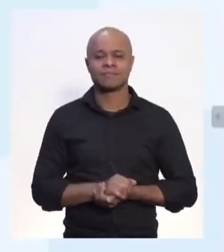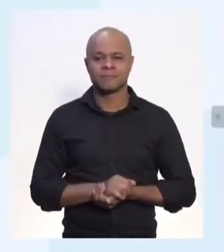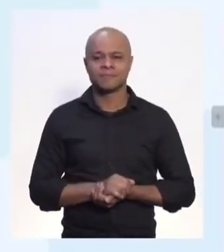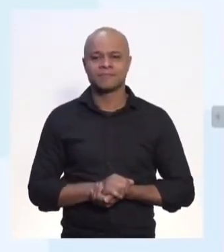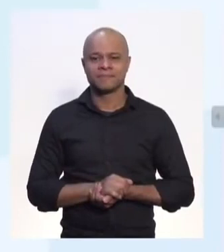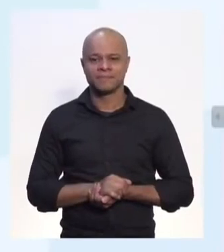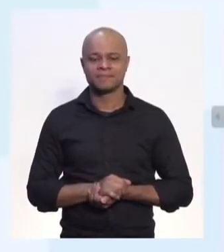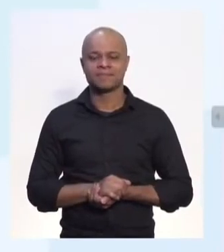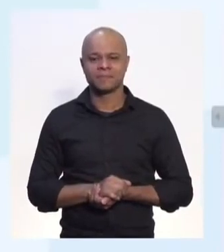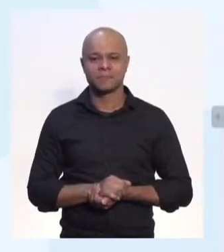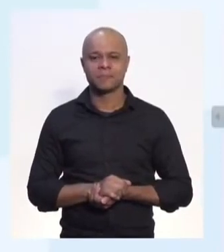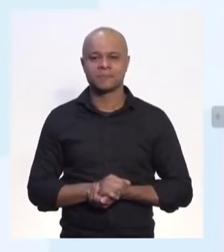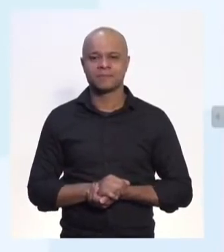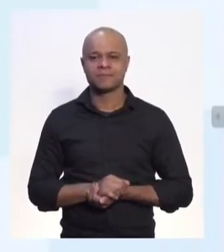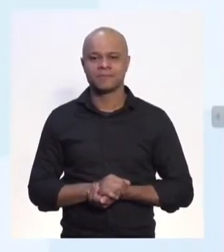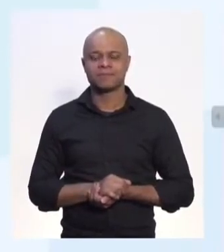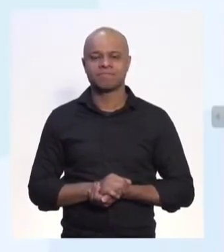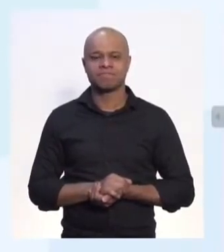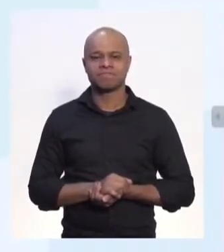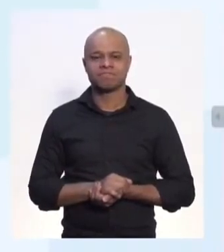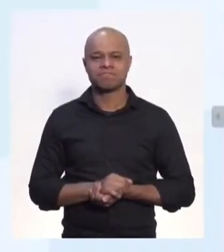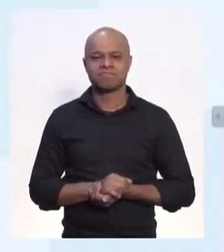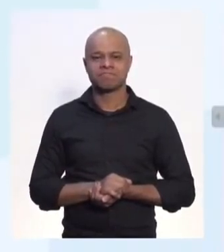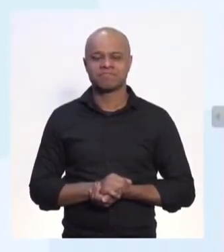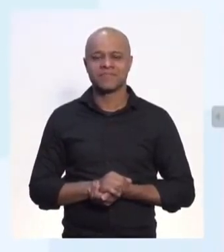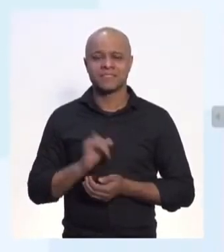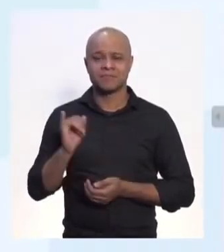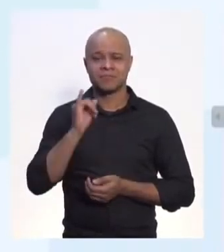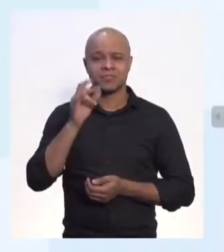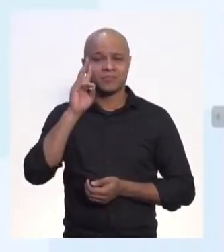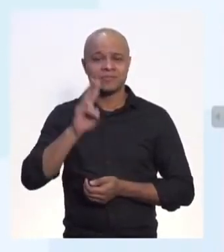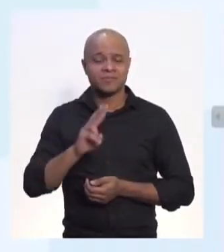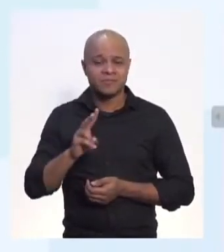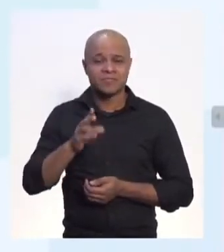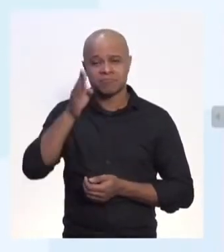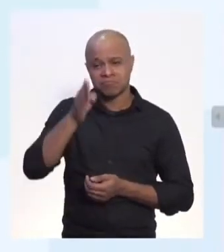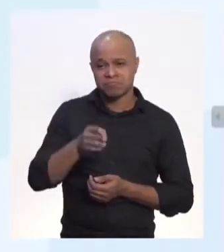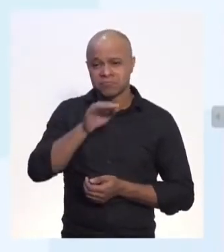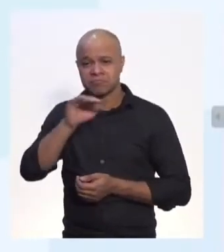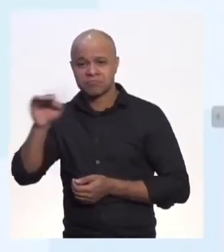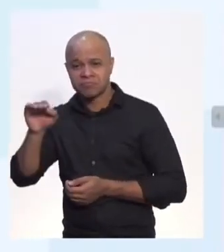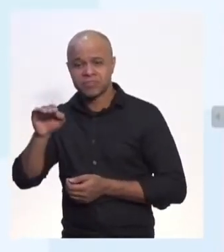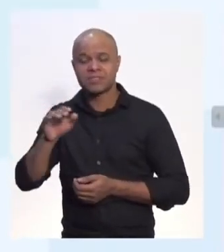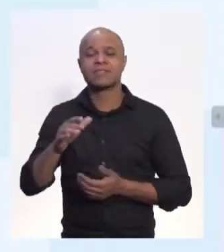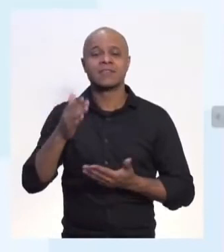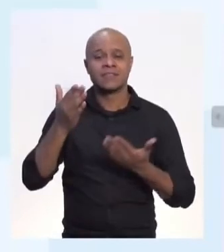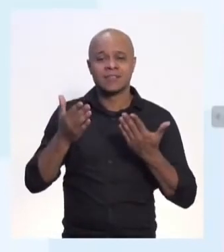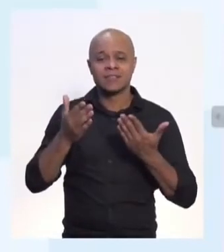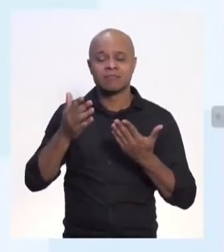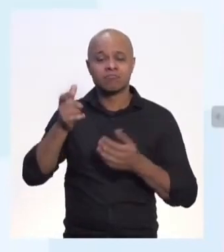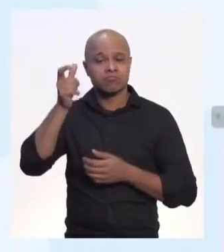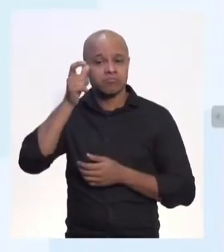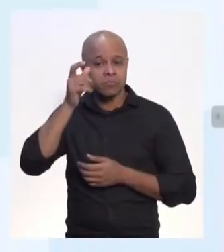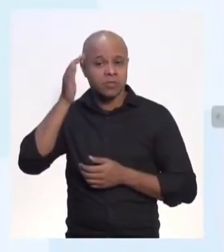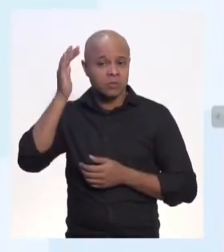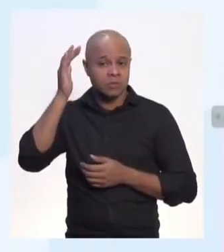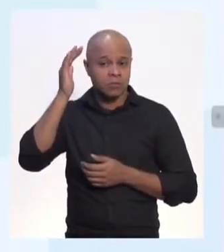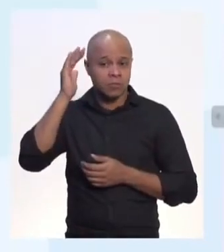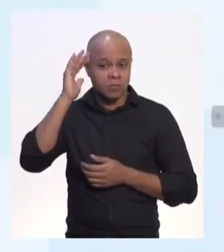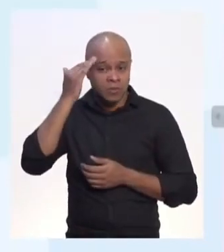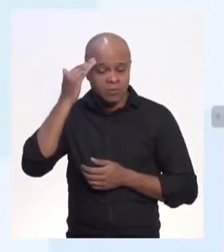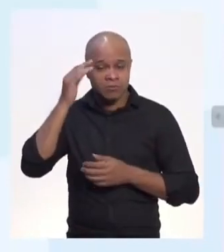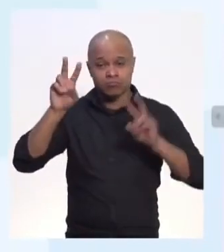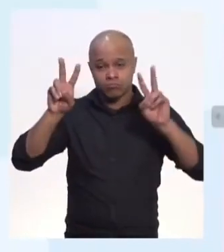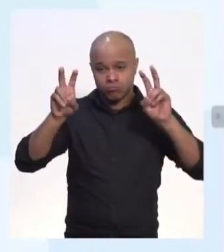azul e laranja. Então, a característica, a gente está falando de transversal e tal, mas você não pode esquecer esses conceitos, não pode esquecer esses